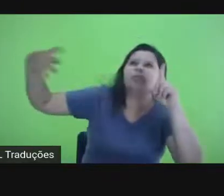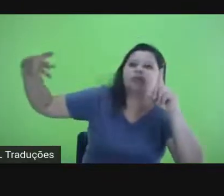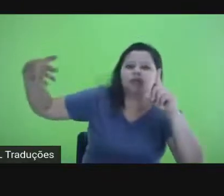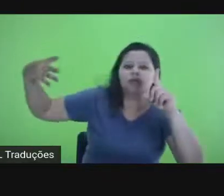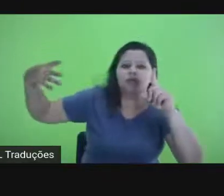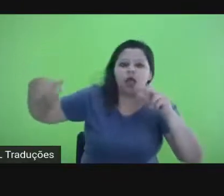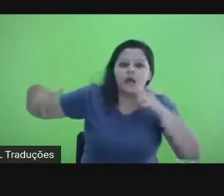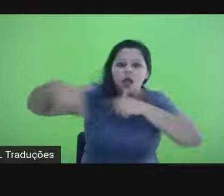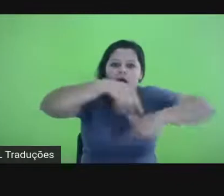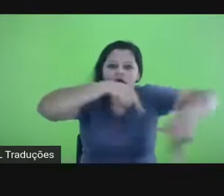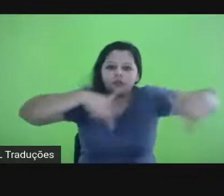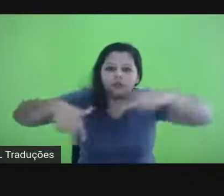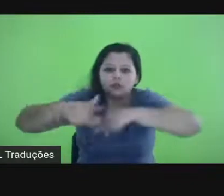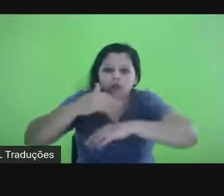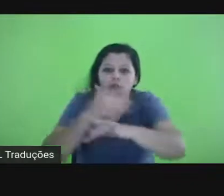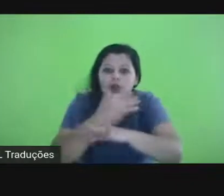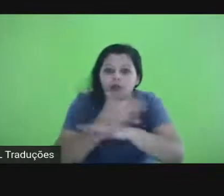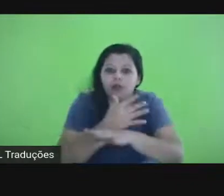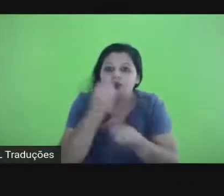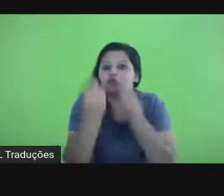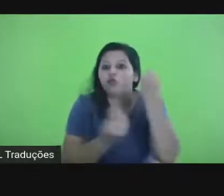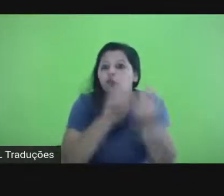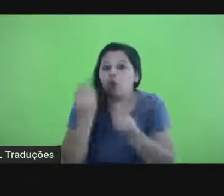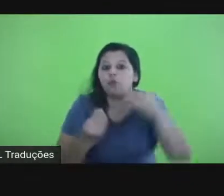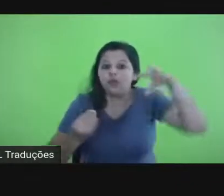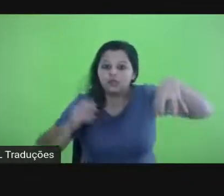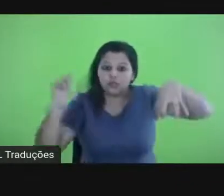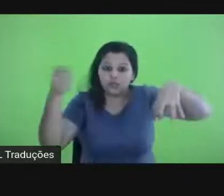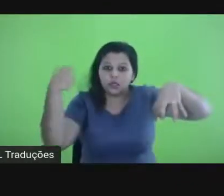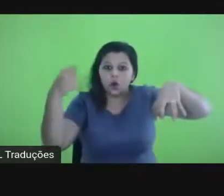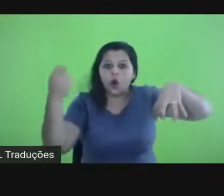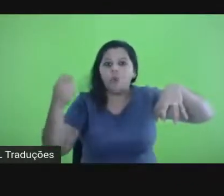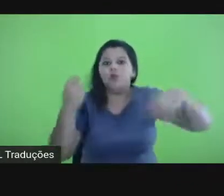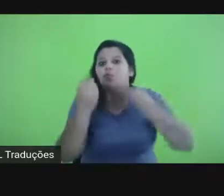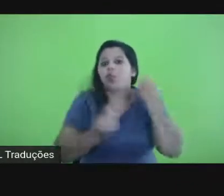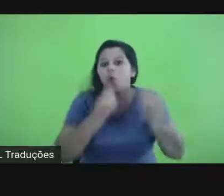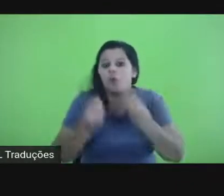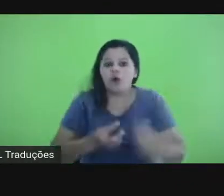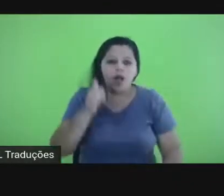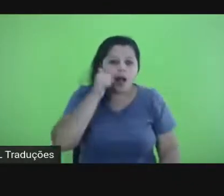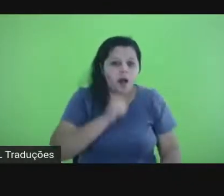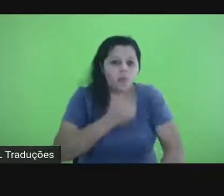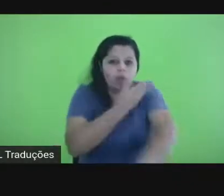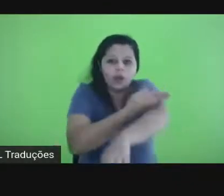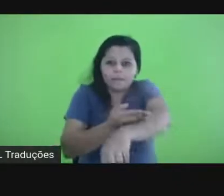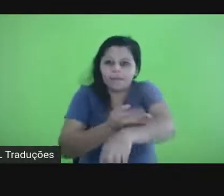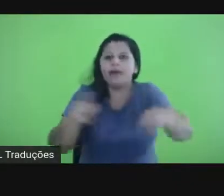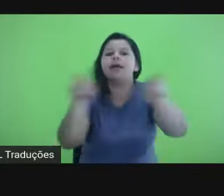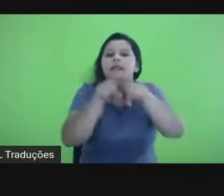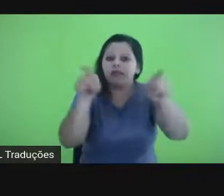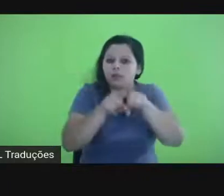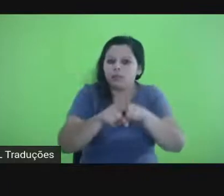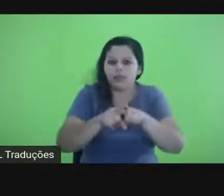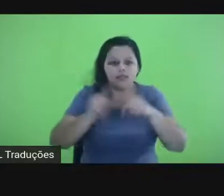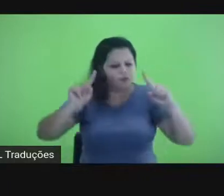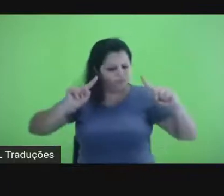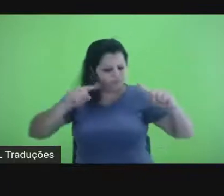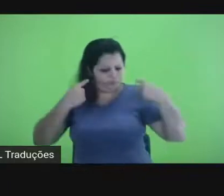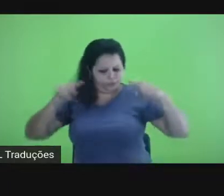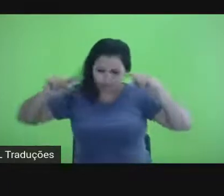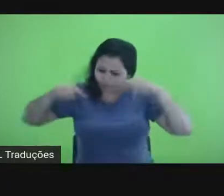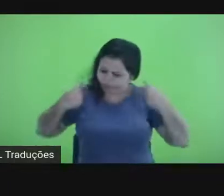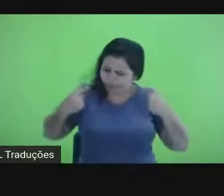espontâneo funciona. Ainda que a gente esteja falando de mulher branca, por exemplo, a mulher branca também está fazendo um confronto com o seu próprio corpo nos